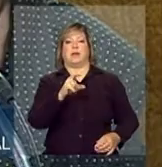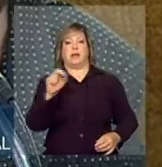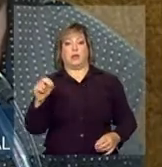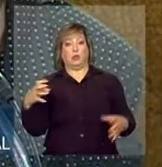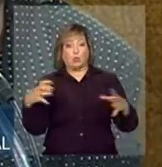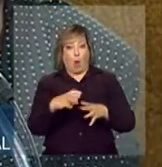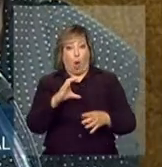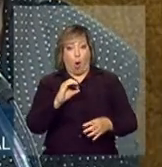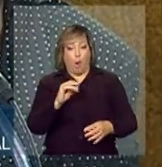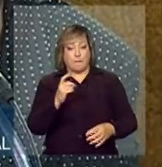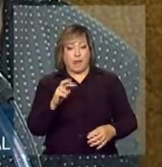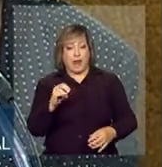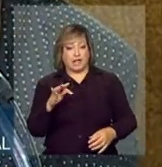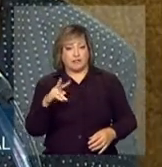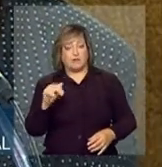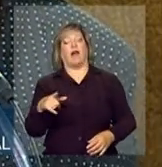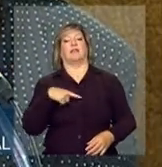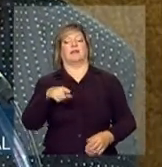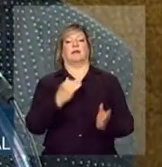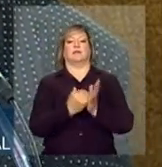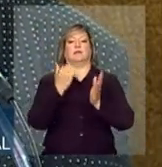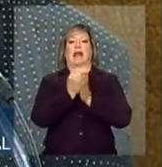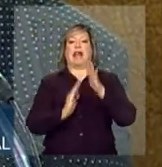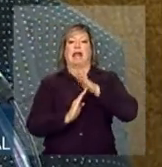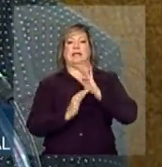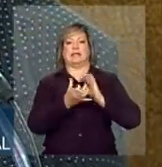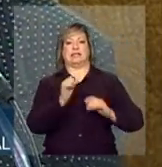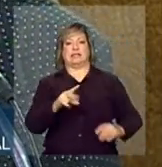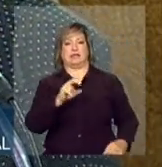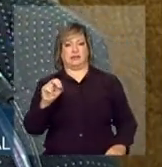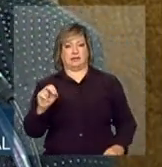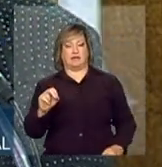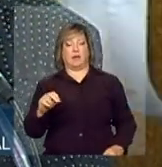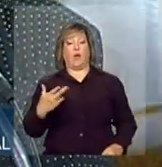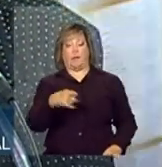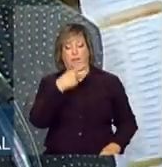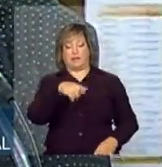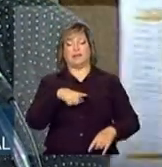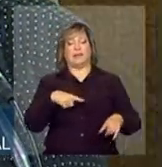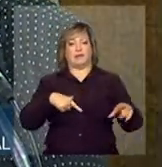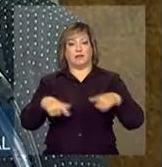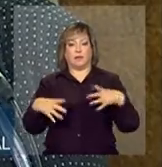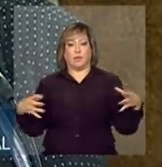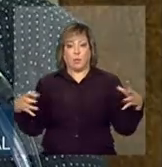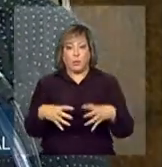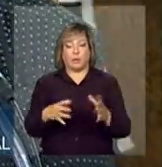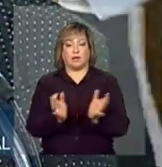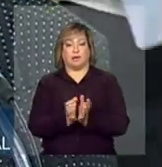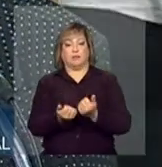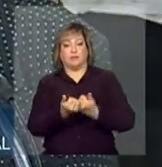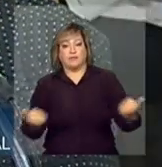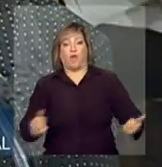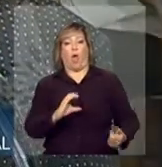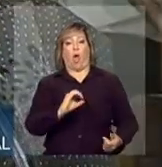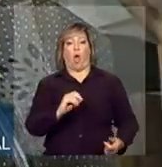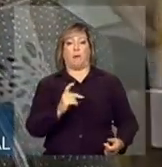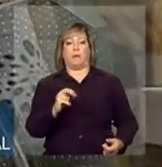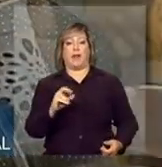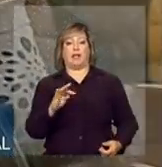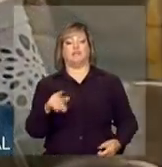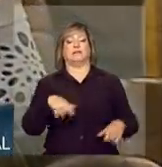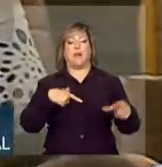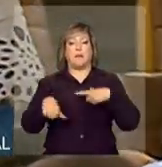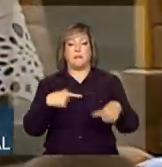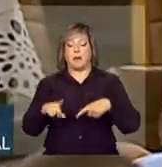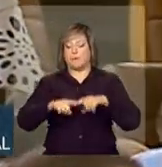Quando esse agricultor, esse camponês, está organizado em cooperativas que trabalham com produtos